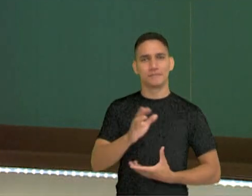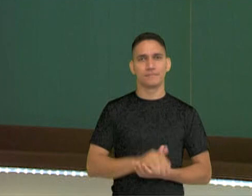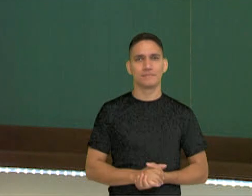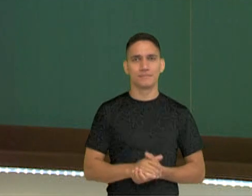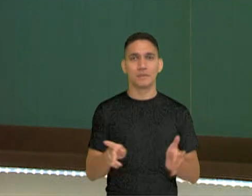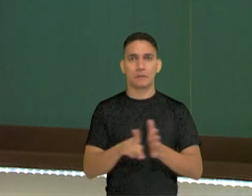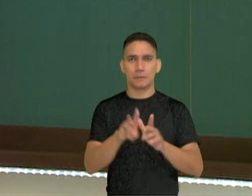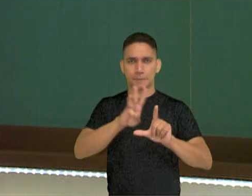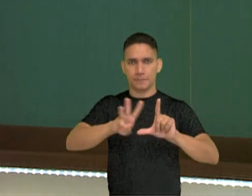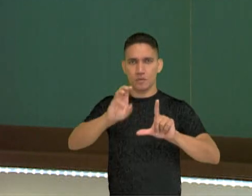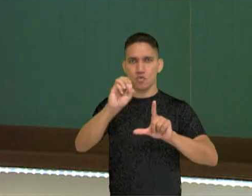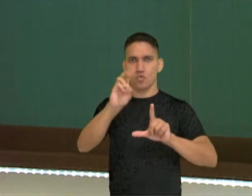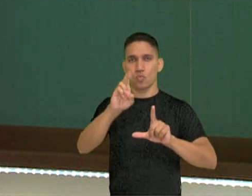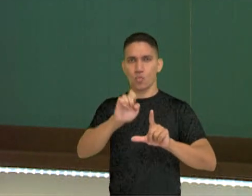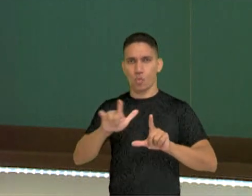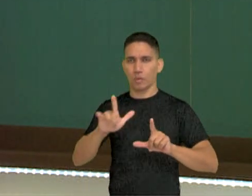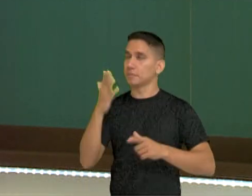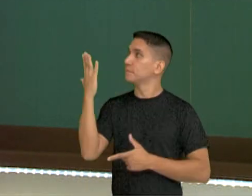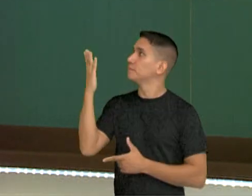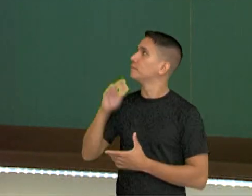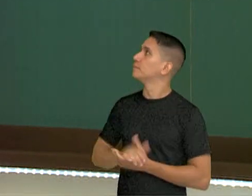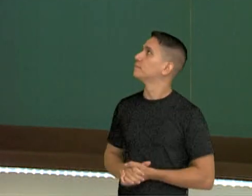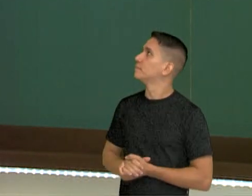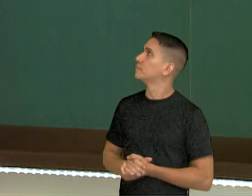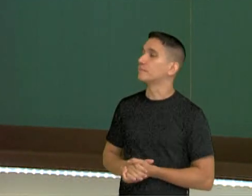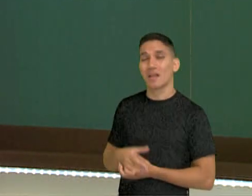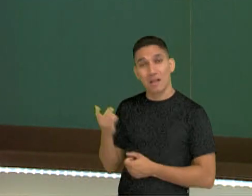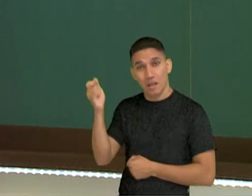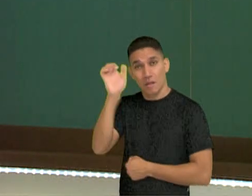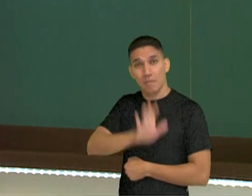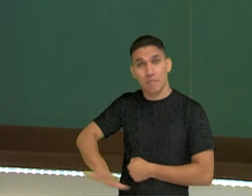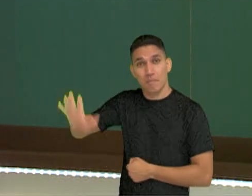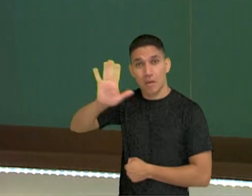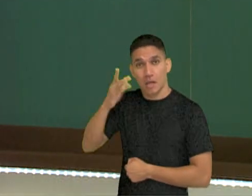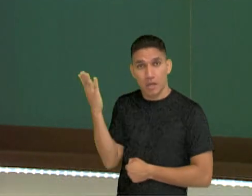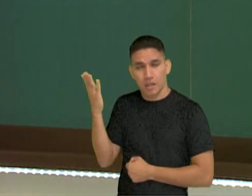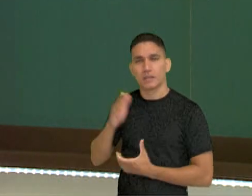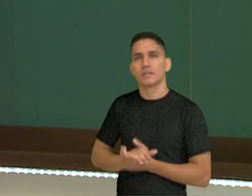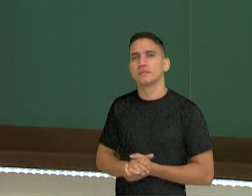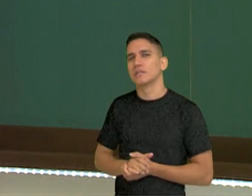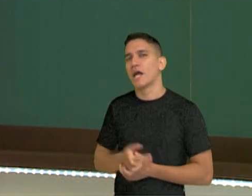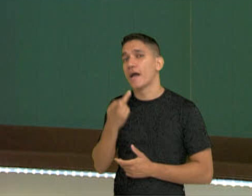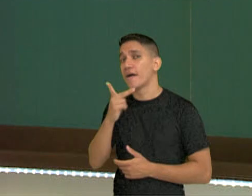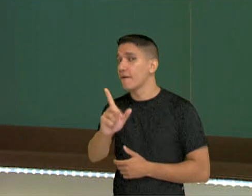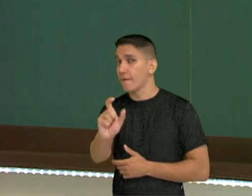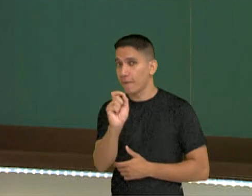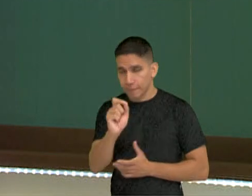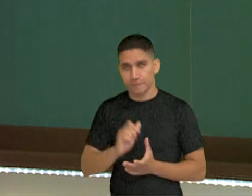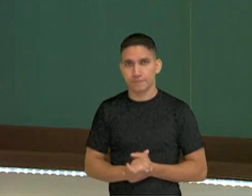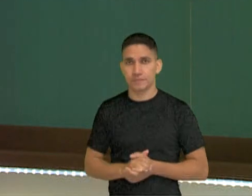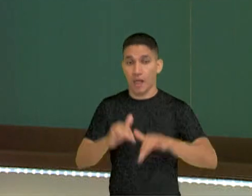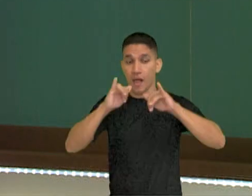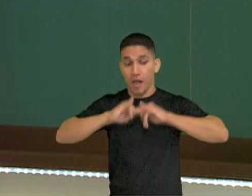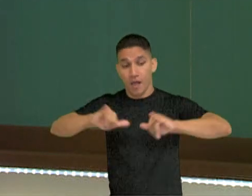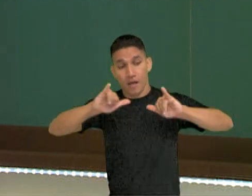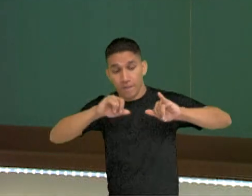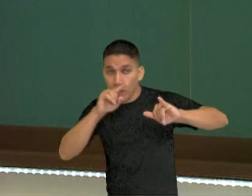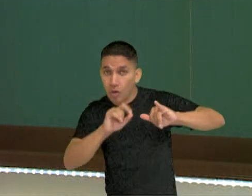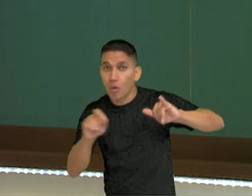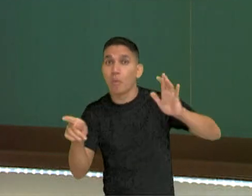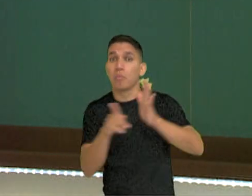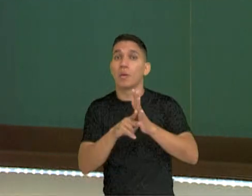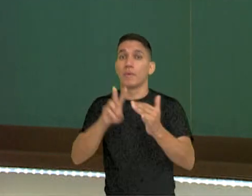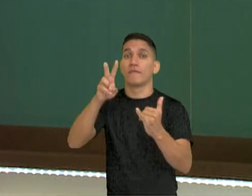wallpapertag.com. Então, veja. A imagem afirma que a propaganda efetua-se por um